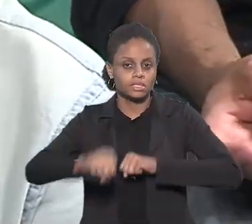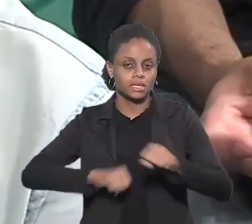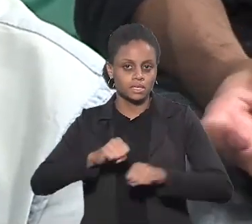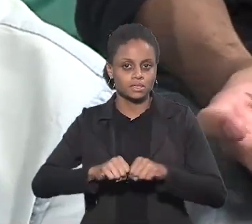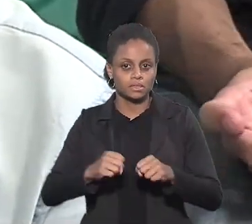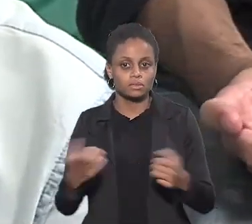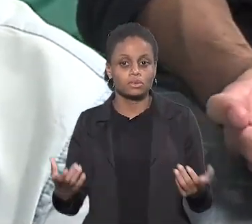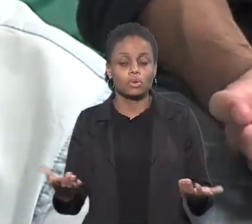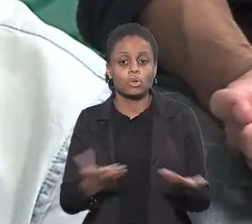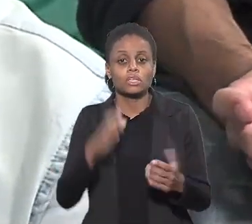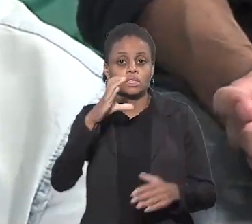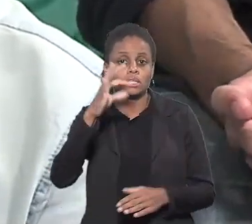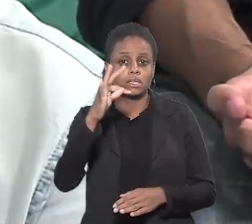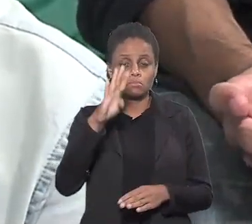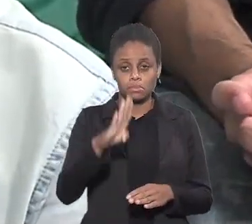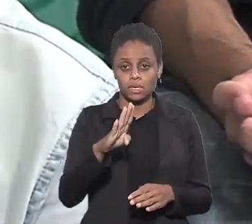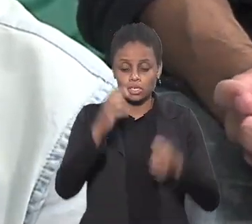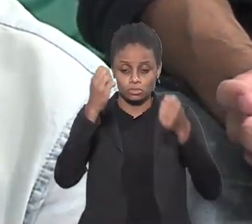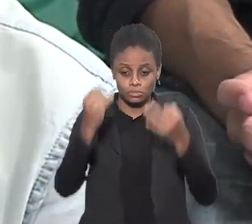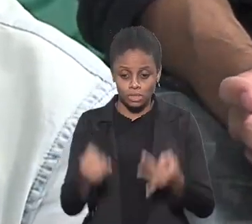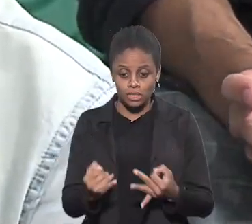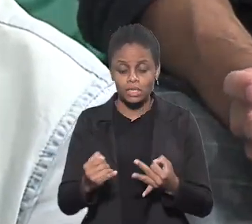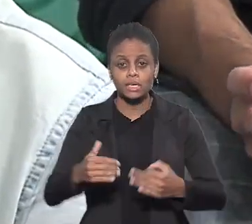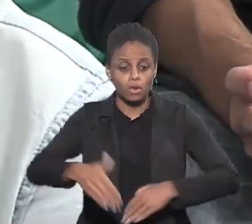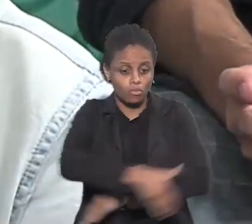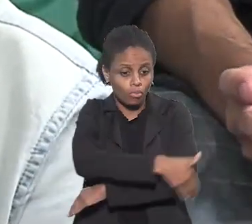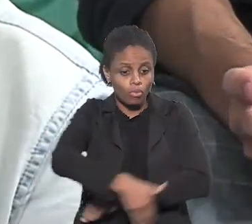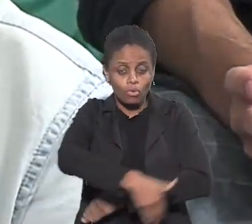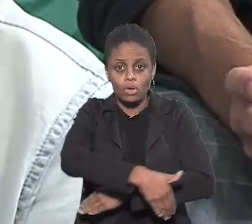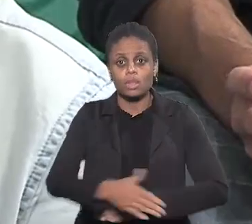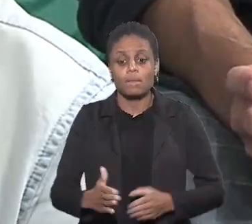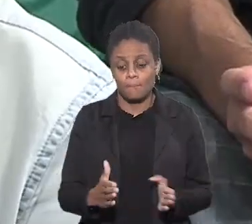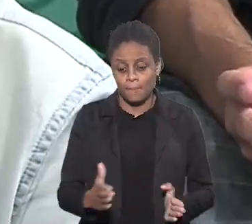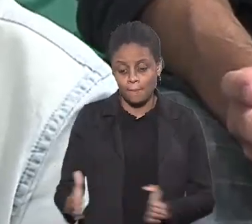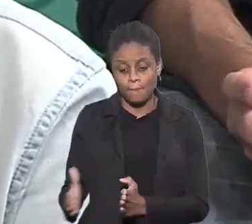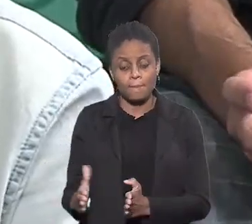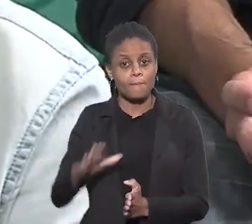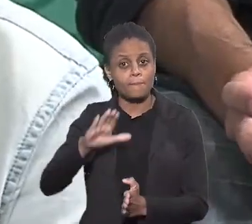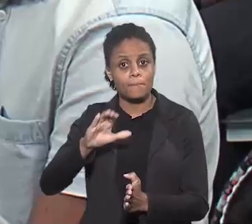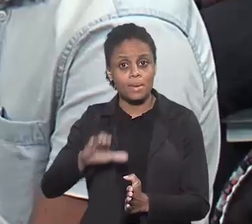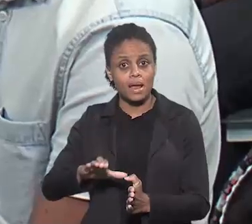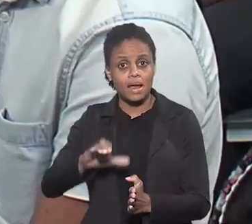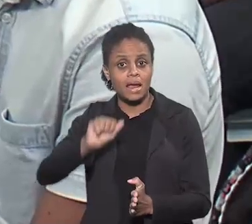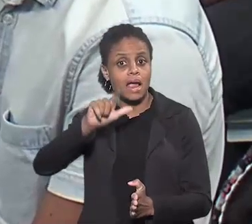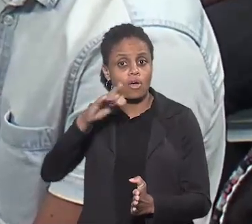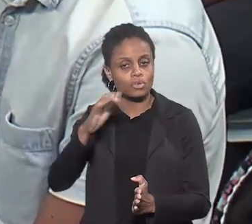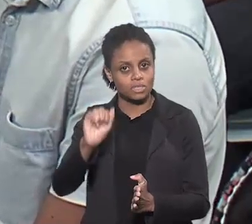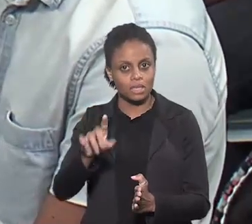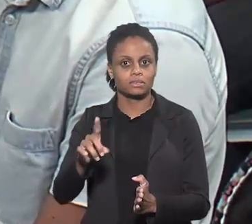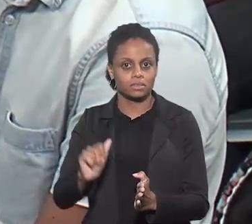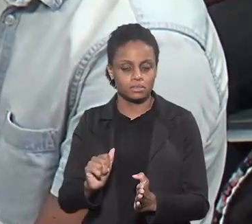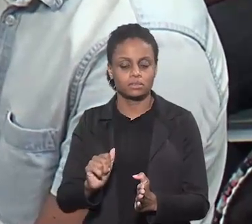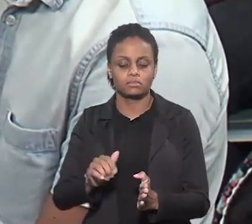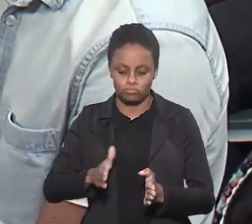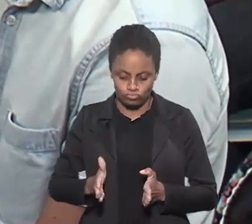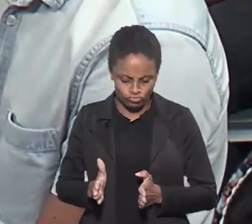bicicletas. Hoje o CTB especifica que a bicicleta pode andar nos bordos das vias que não tem ciclovia, né, portanto,